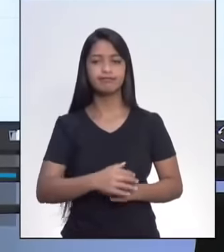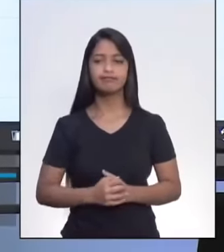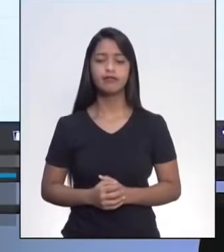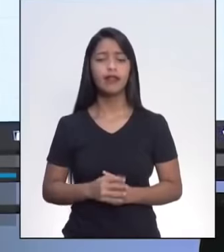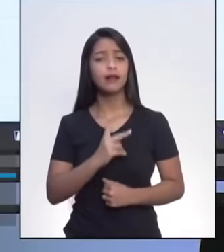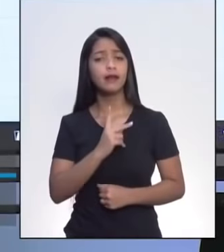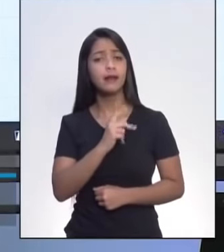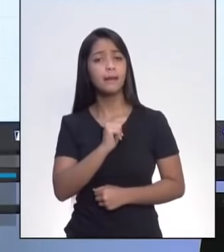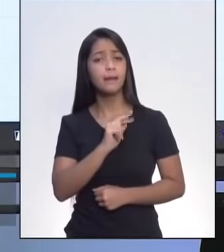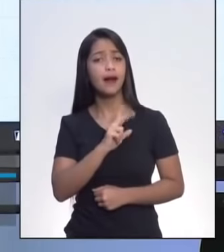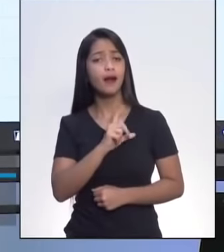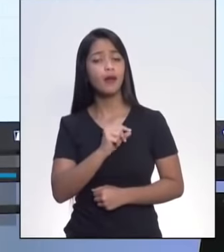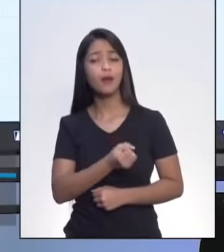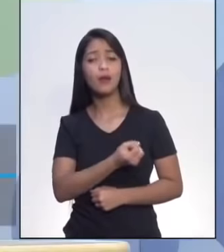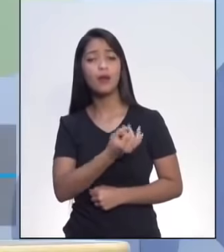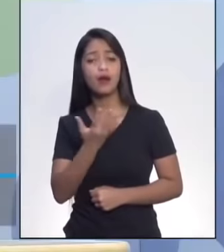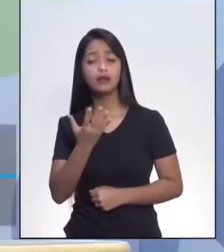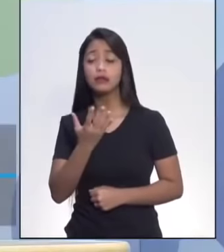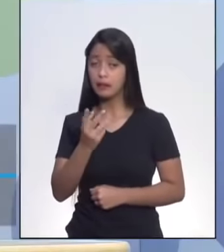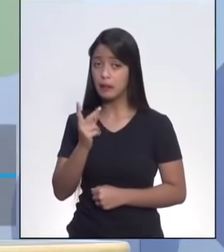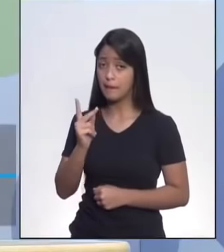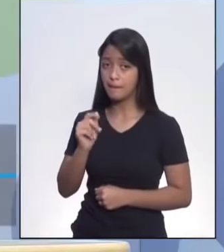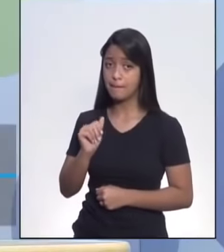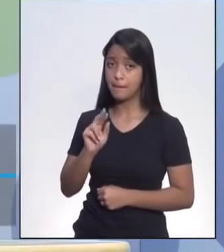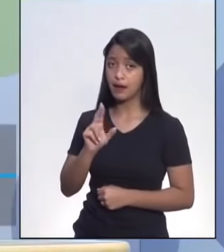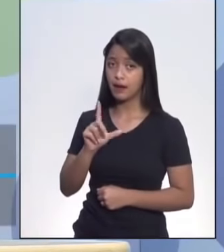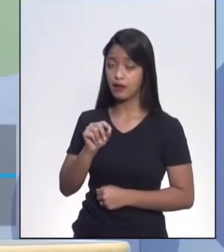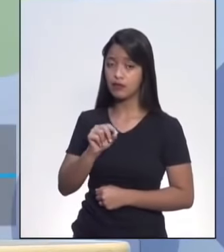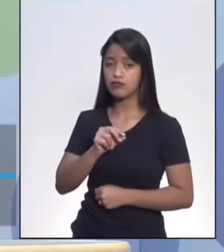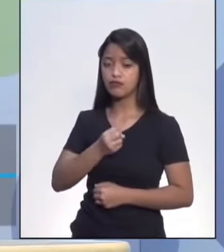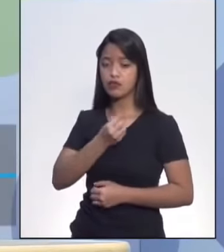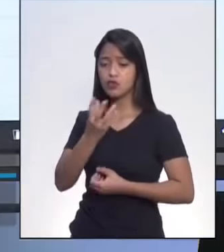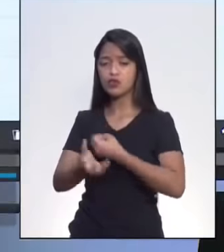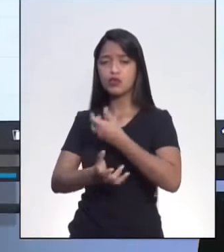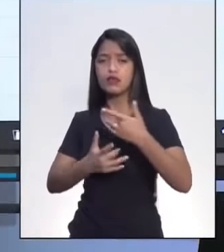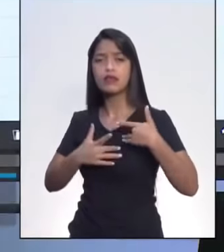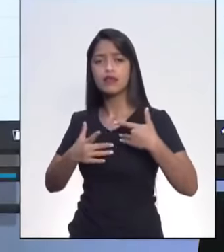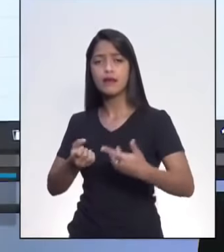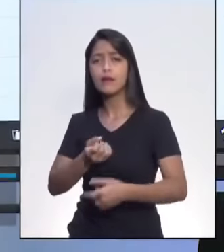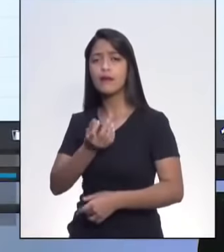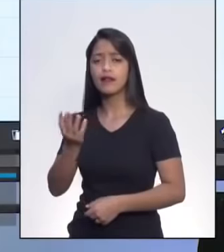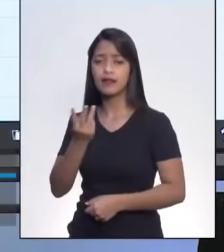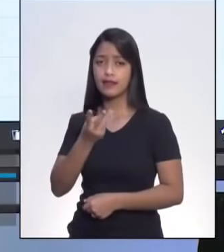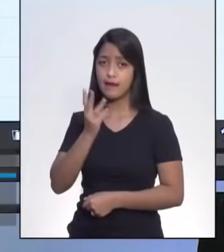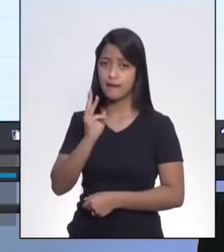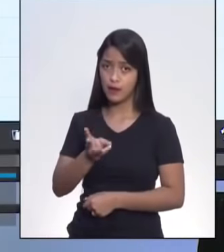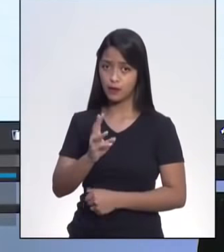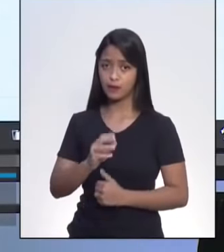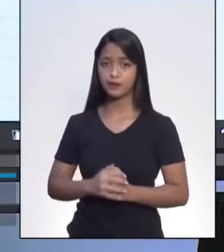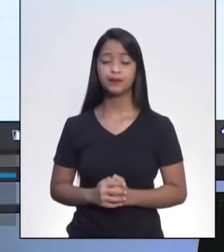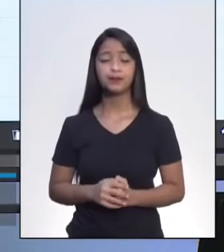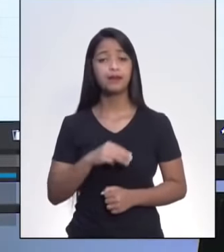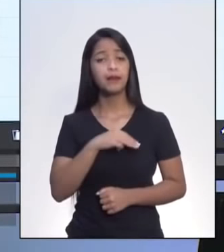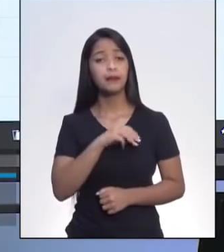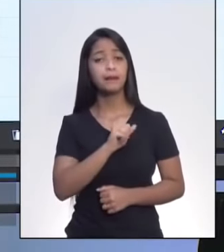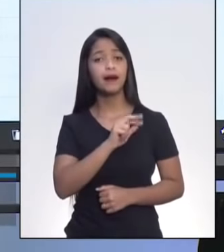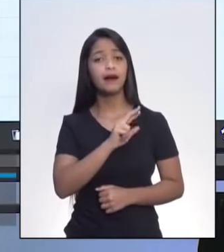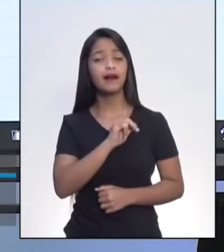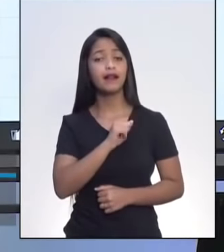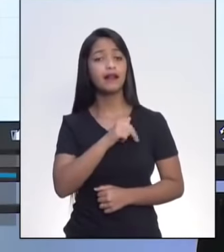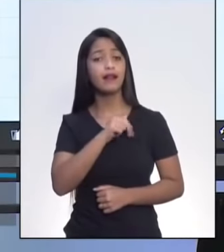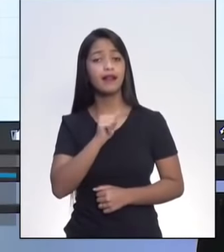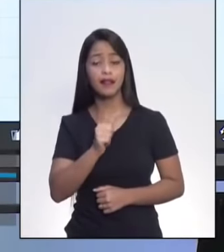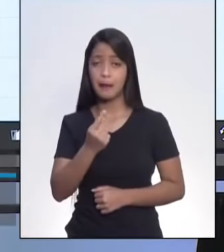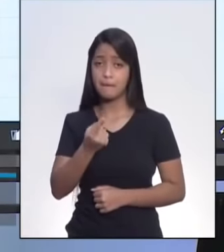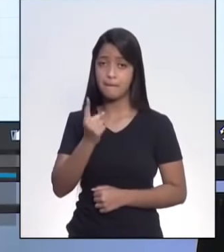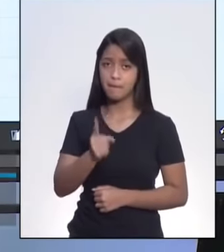Paulo? O Paulo foi 3.000. 3.000, tá? E a Maria doou 1.500. Olha,